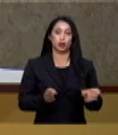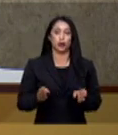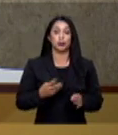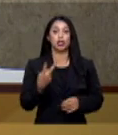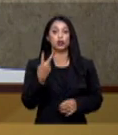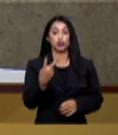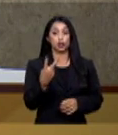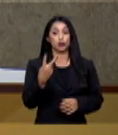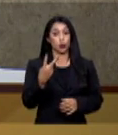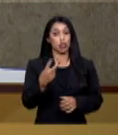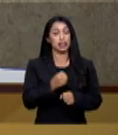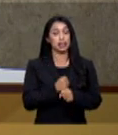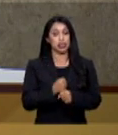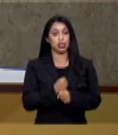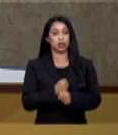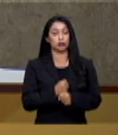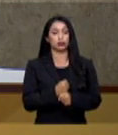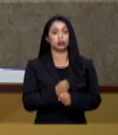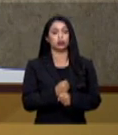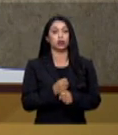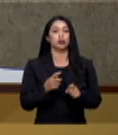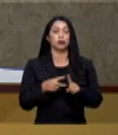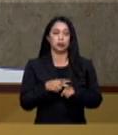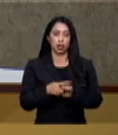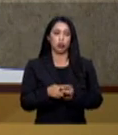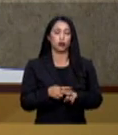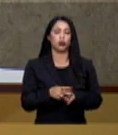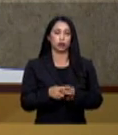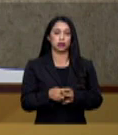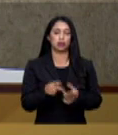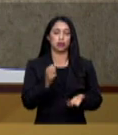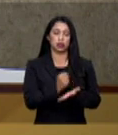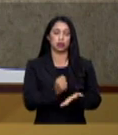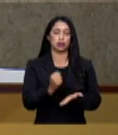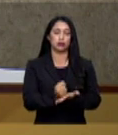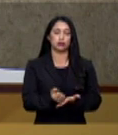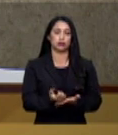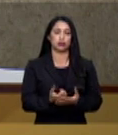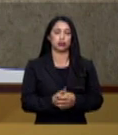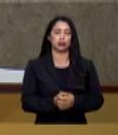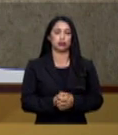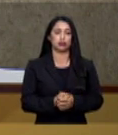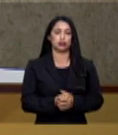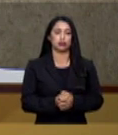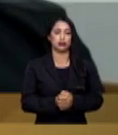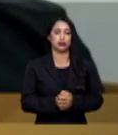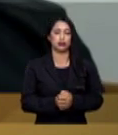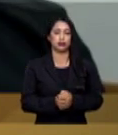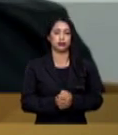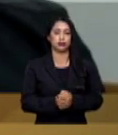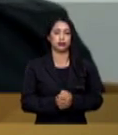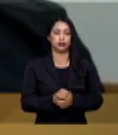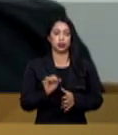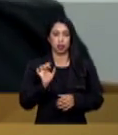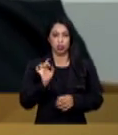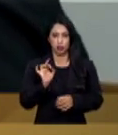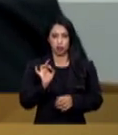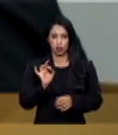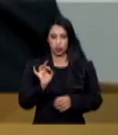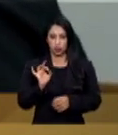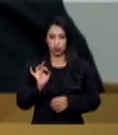de 2 anos para o ajuste dessas contratações. Da publicação, e apenas com uma